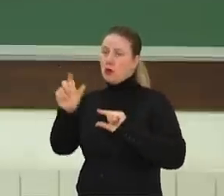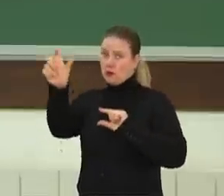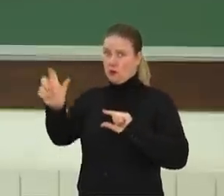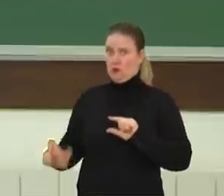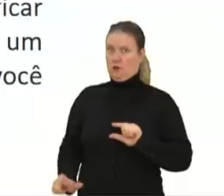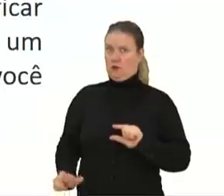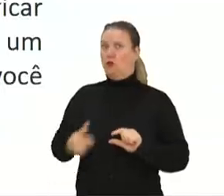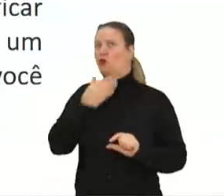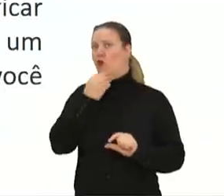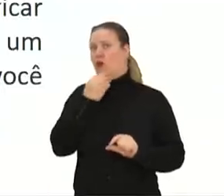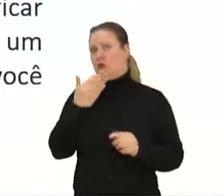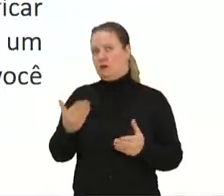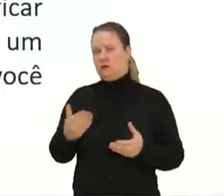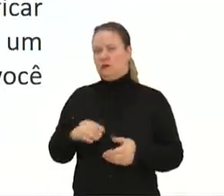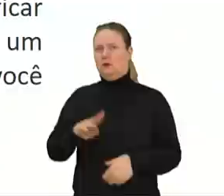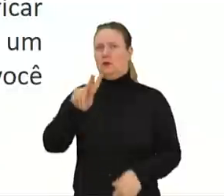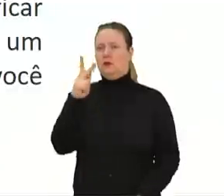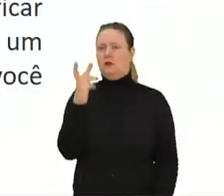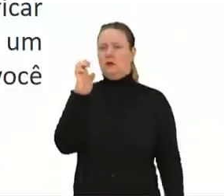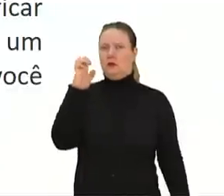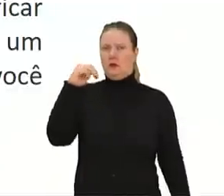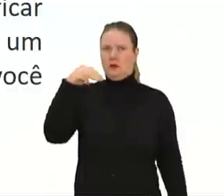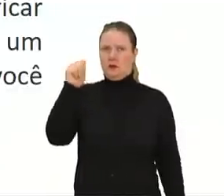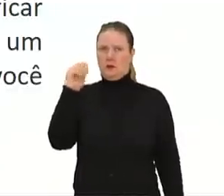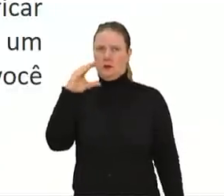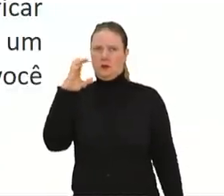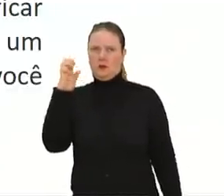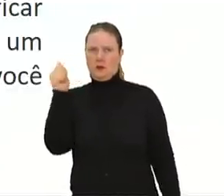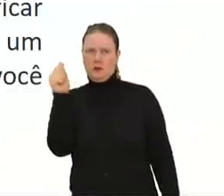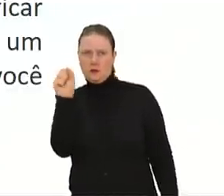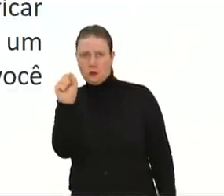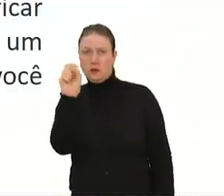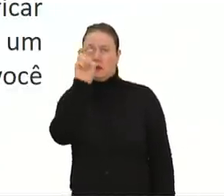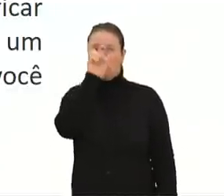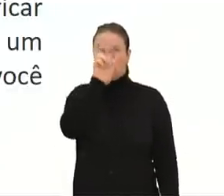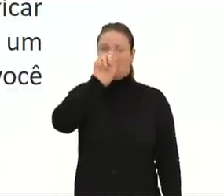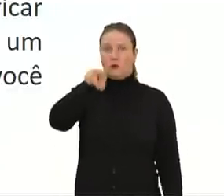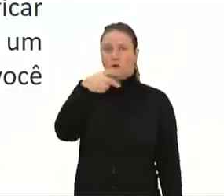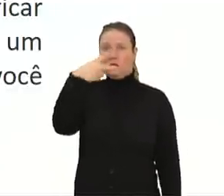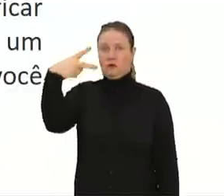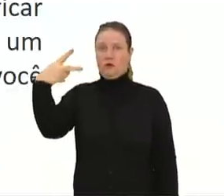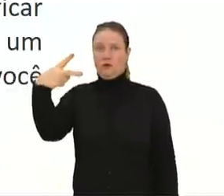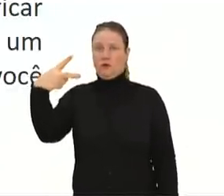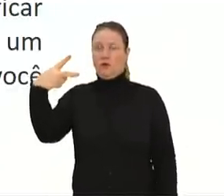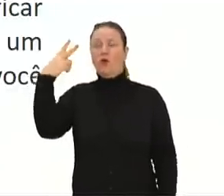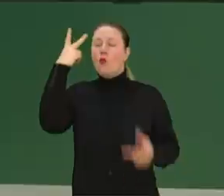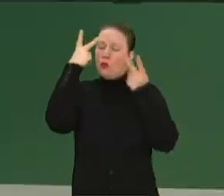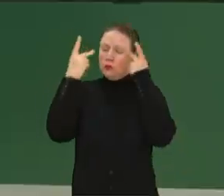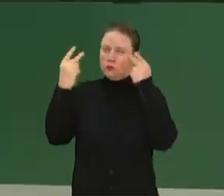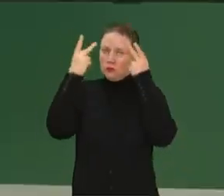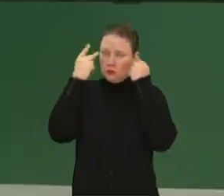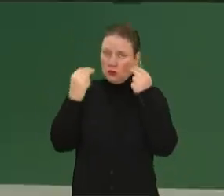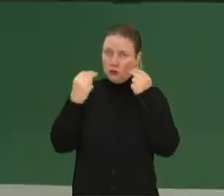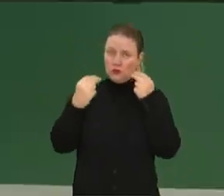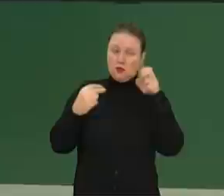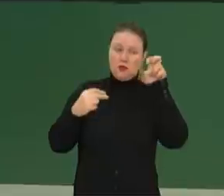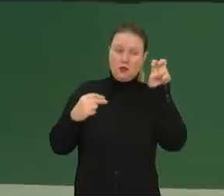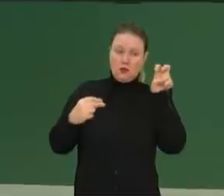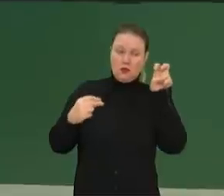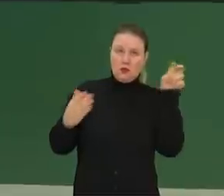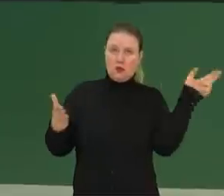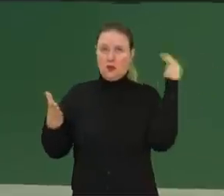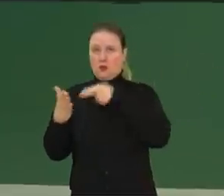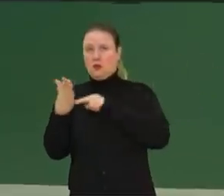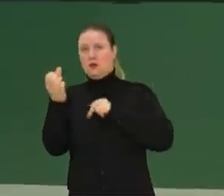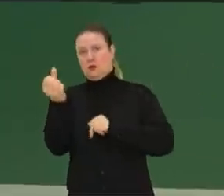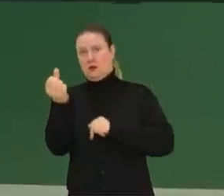só, hemácias está em 5,2, o ideal é de 4,5 até 6, então está dentro da